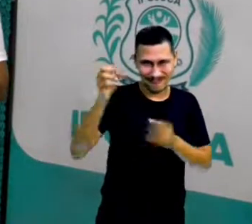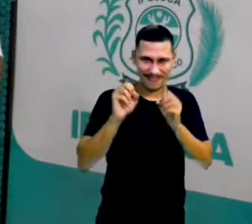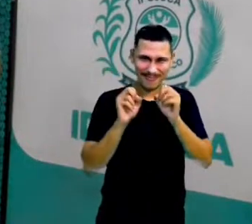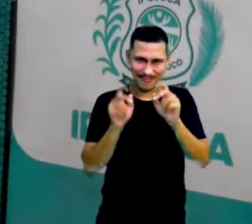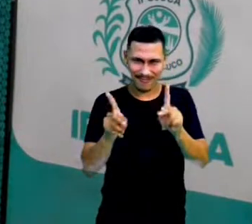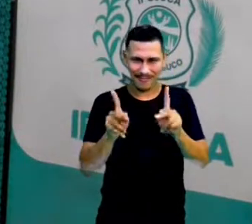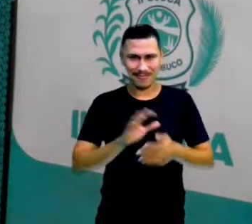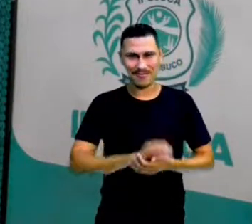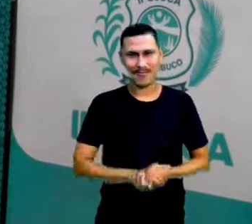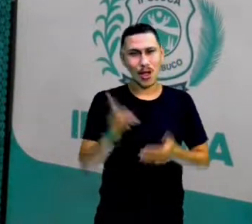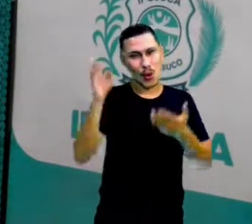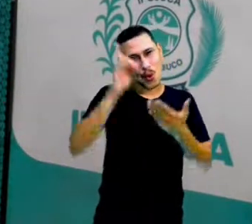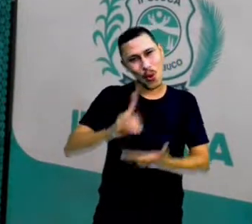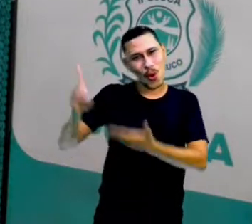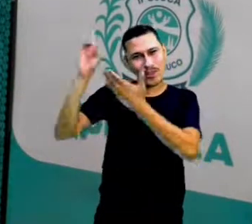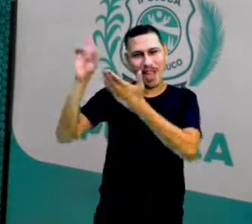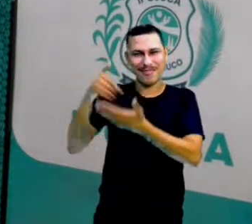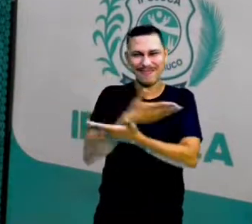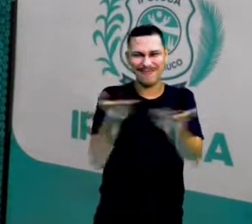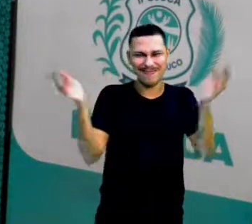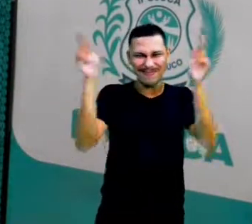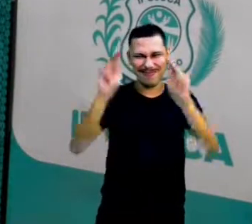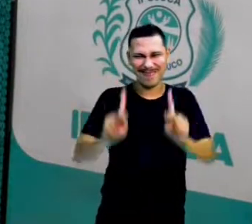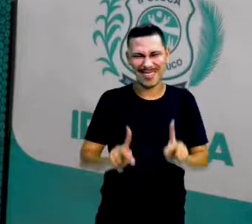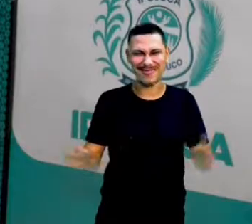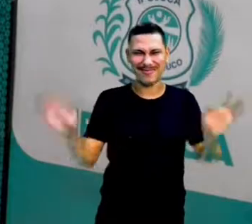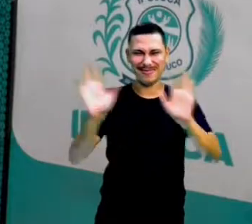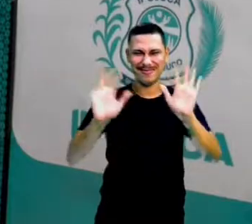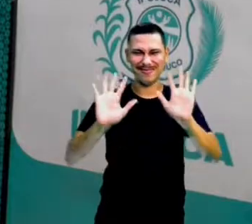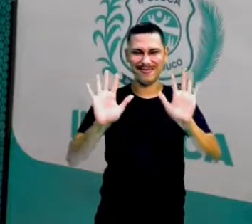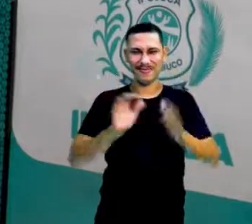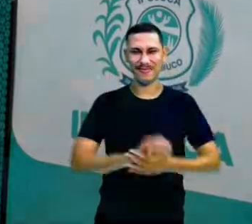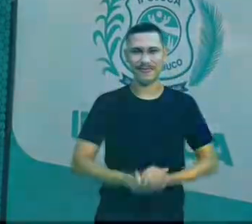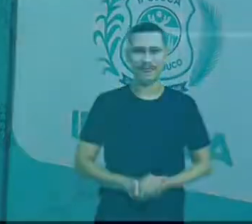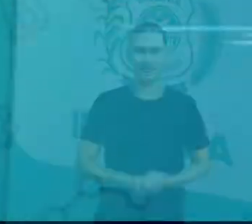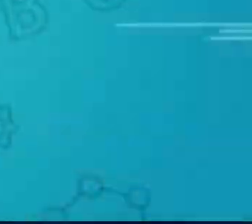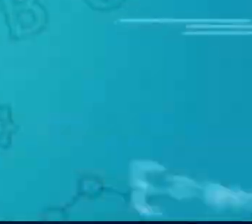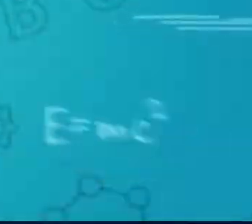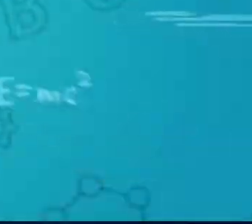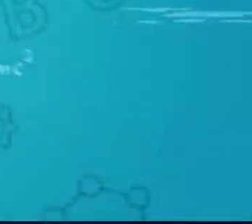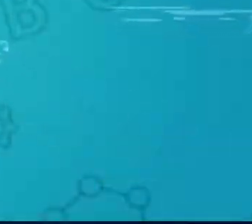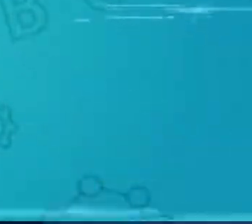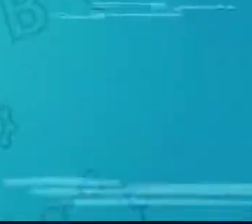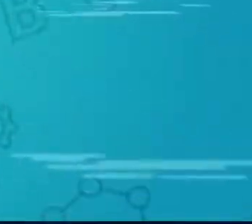aulas. Então, fique com Deus, fique na paz e até mais.